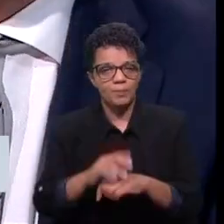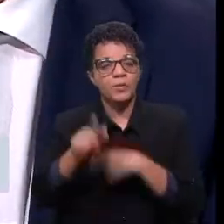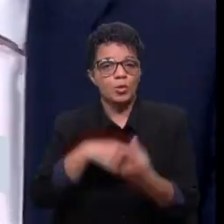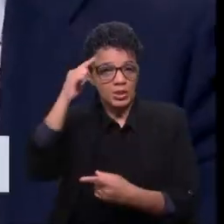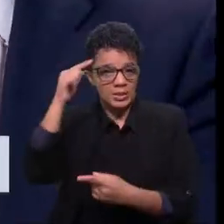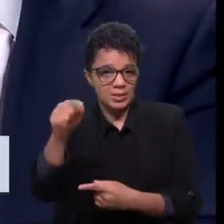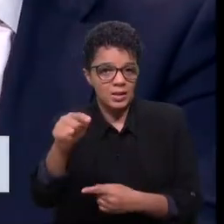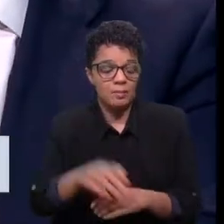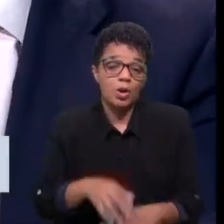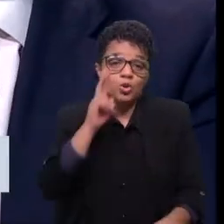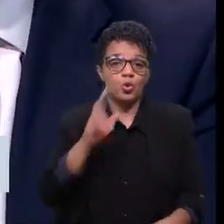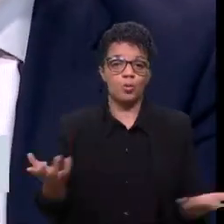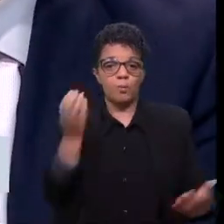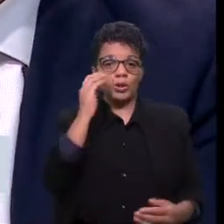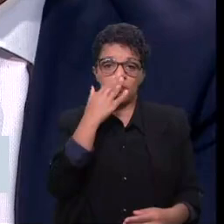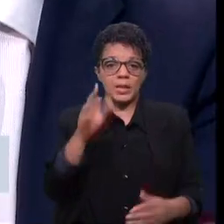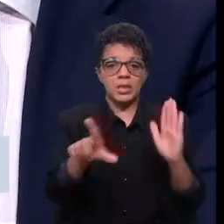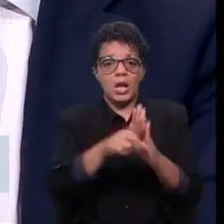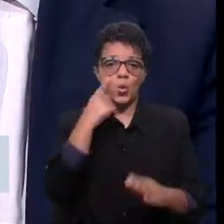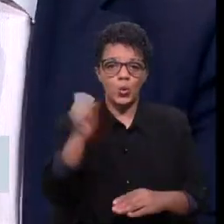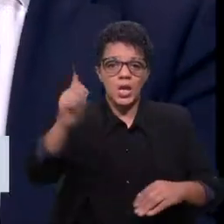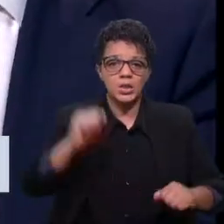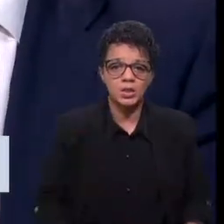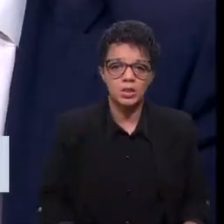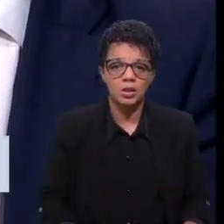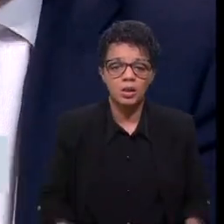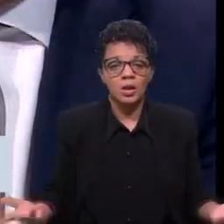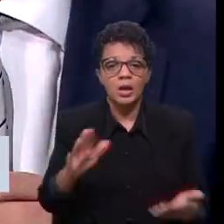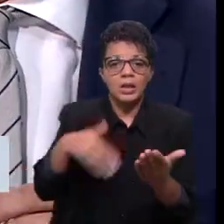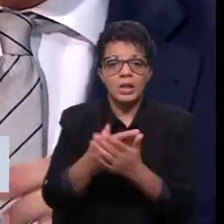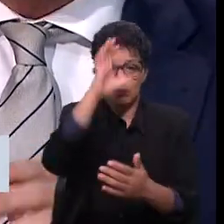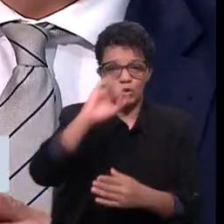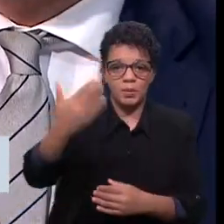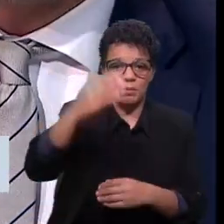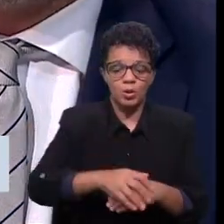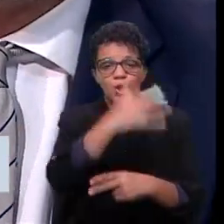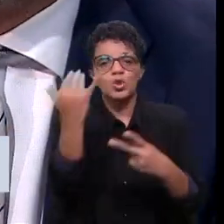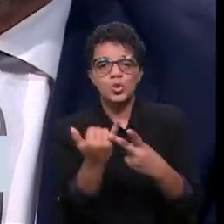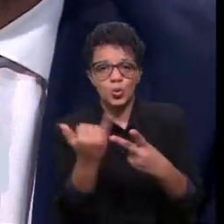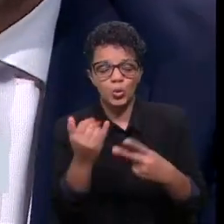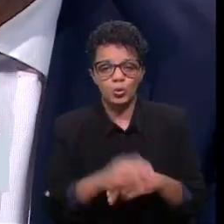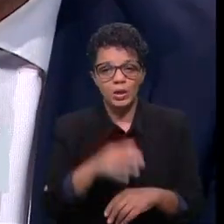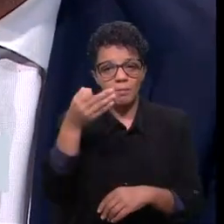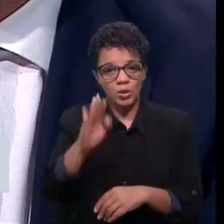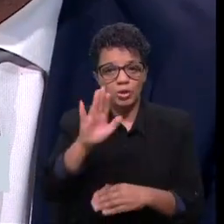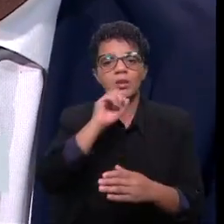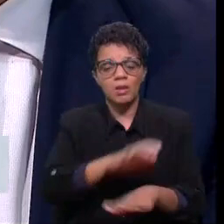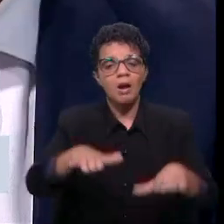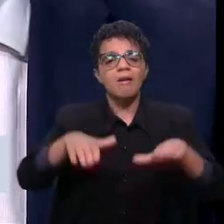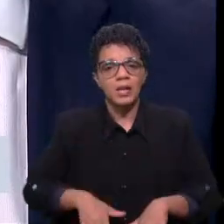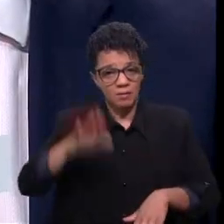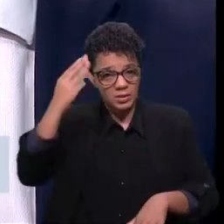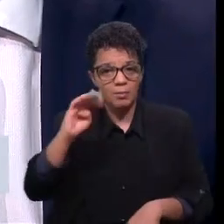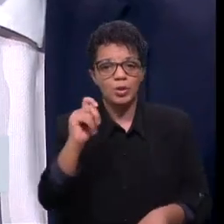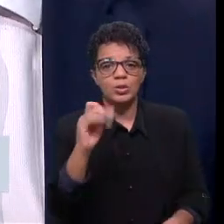como sabe parece que não conhece a lei est estou candidato a primeir Ministro segund Como sabe a PJ pode fazer greva o